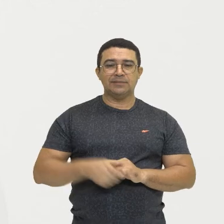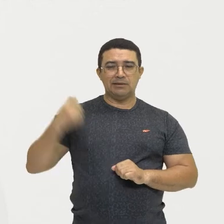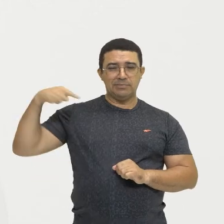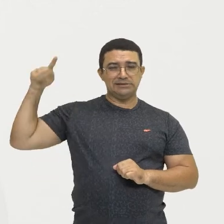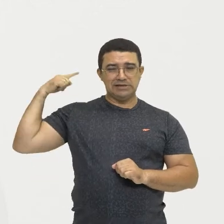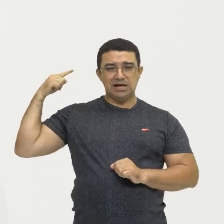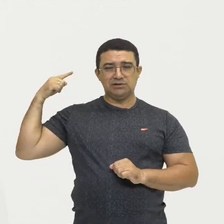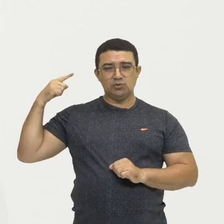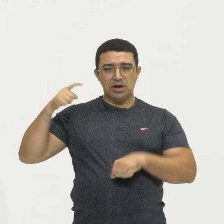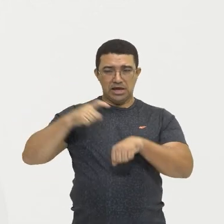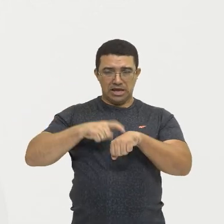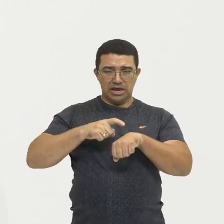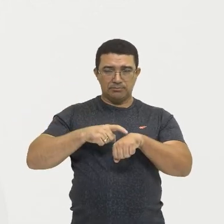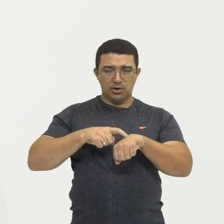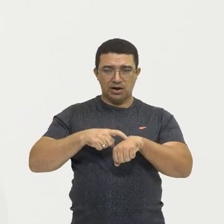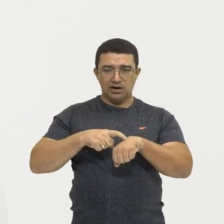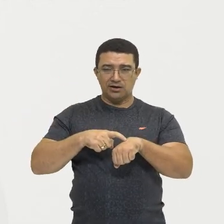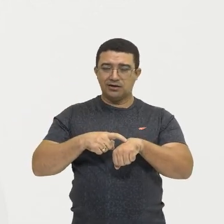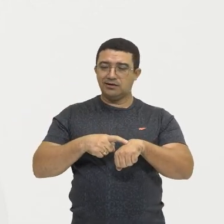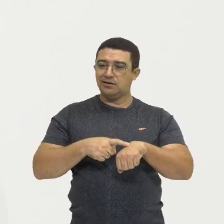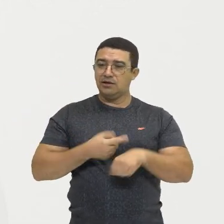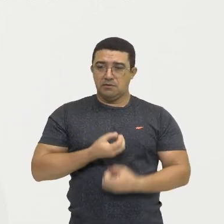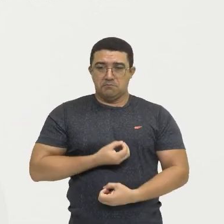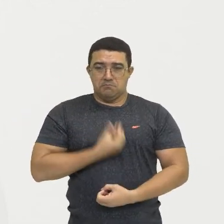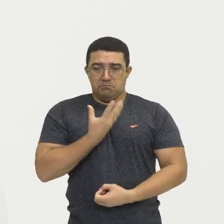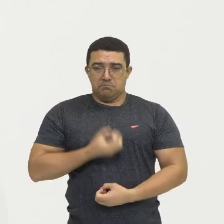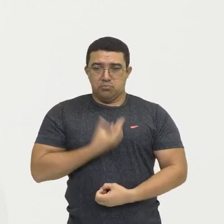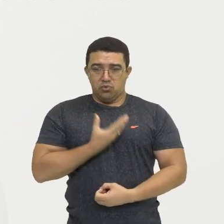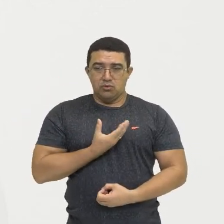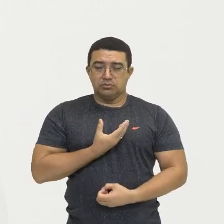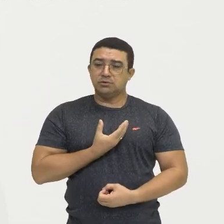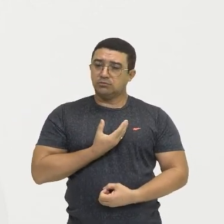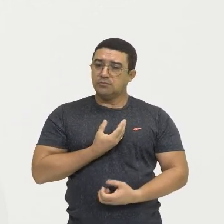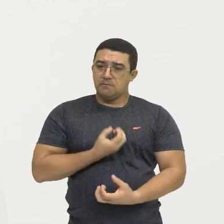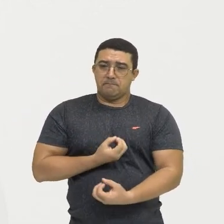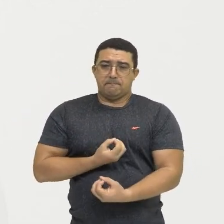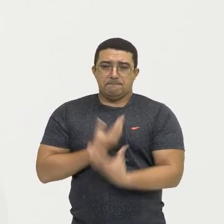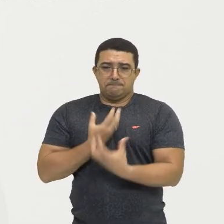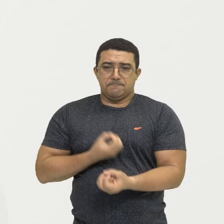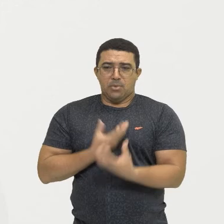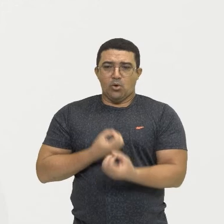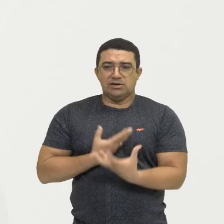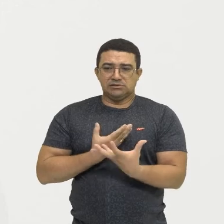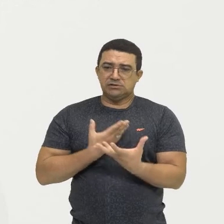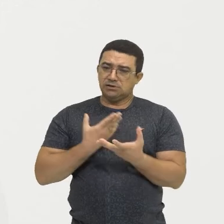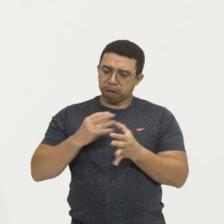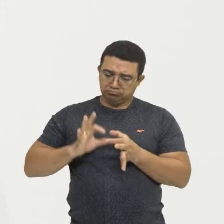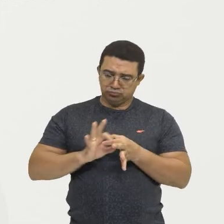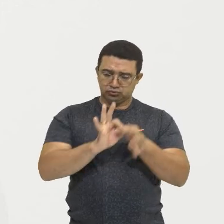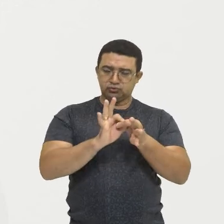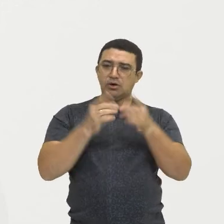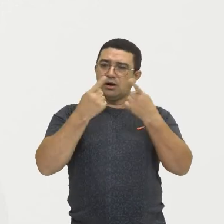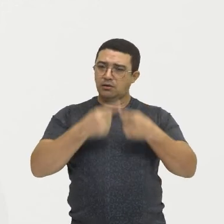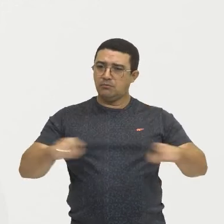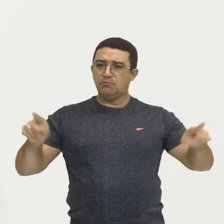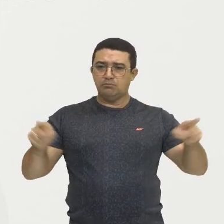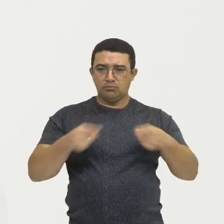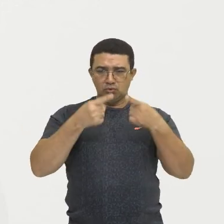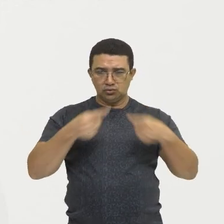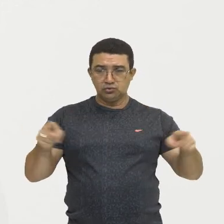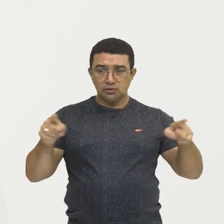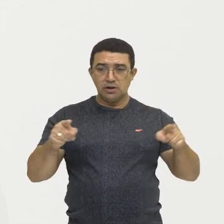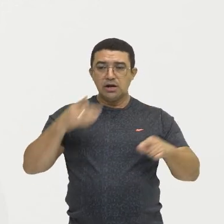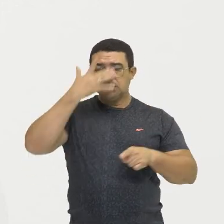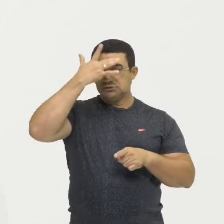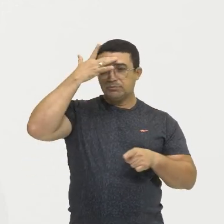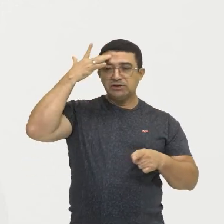trovadorismo, a poesia, ela estava junto da música. A poesia era oral e